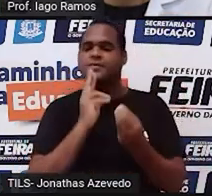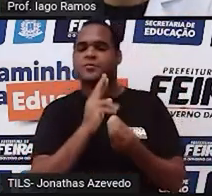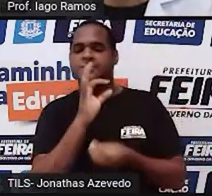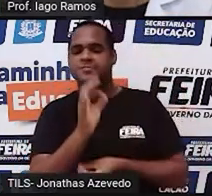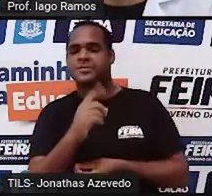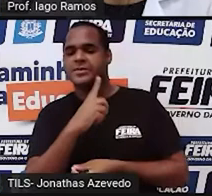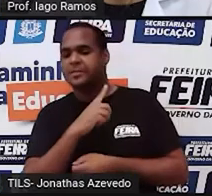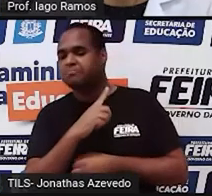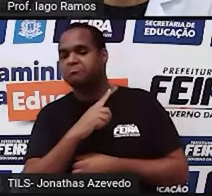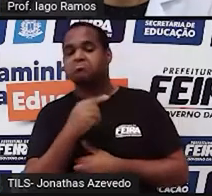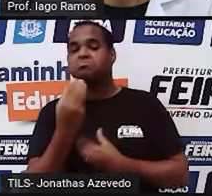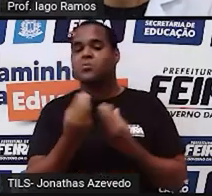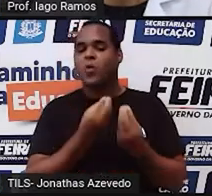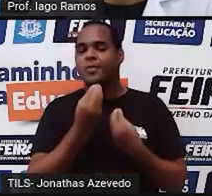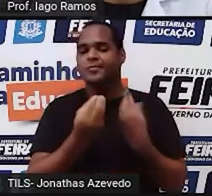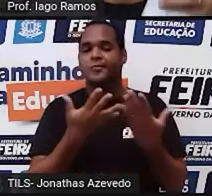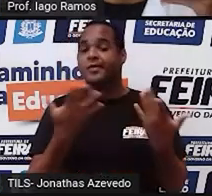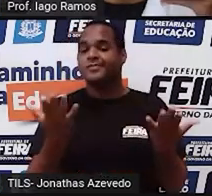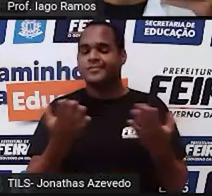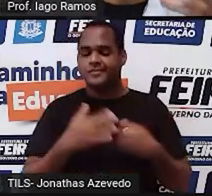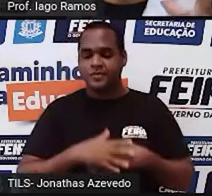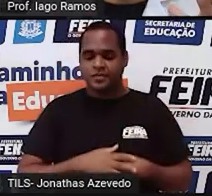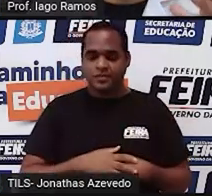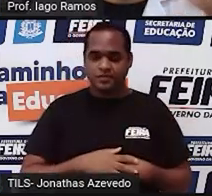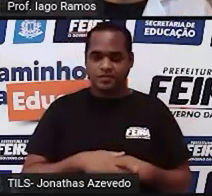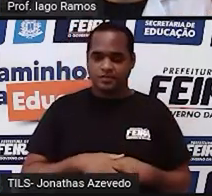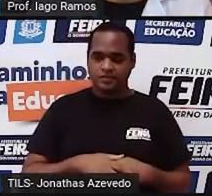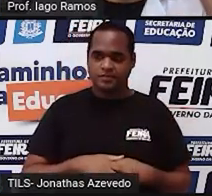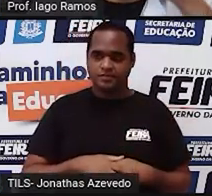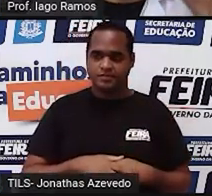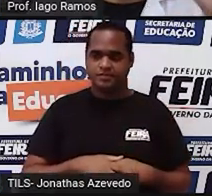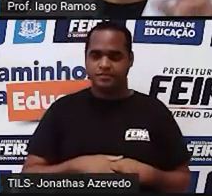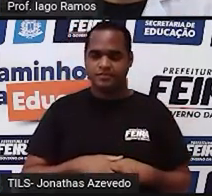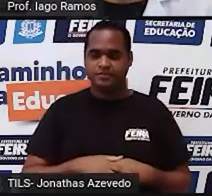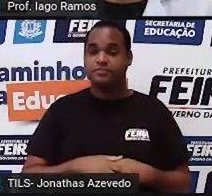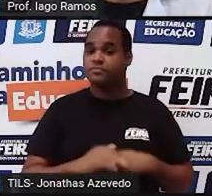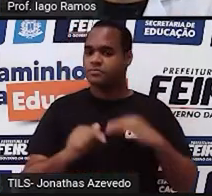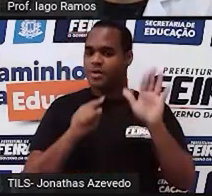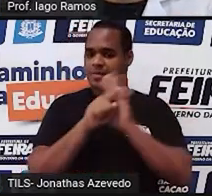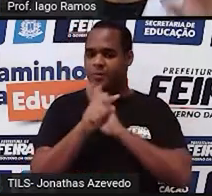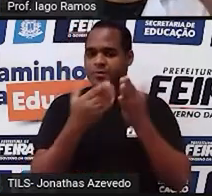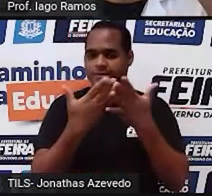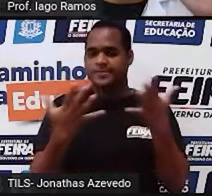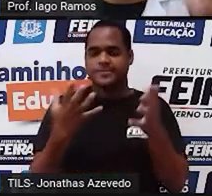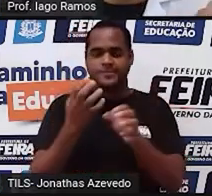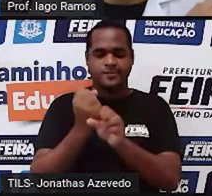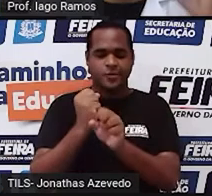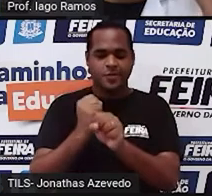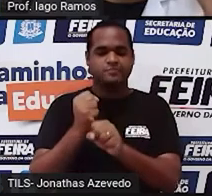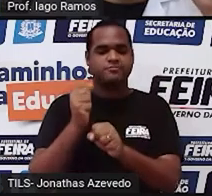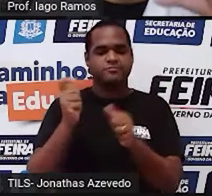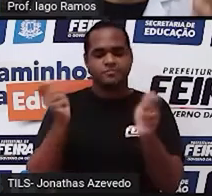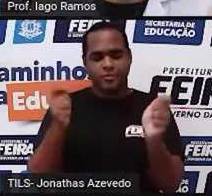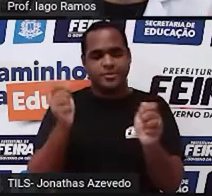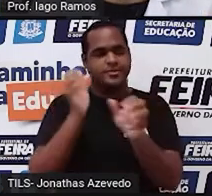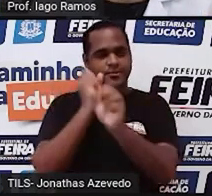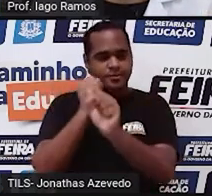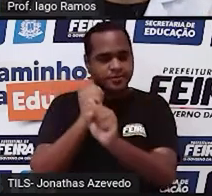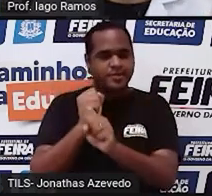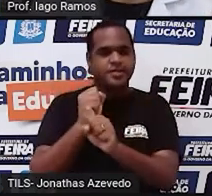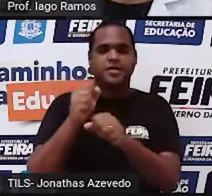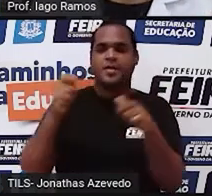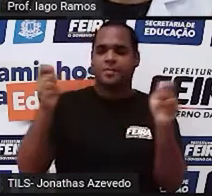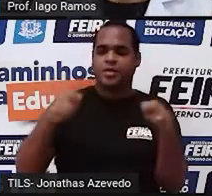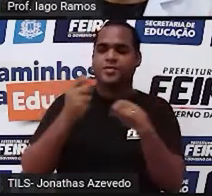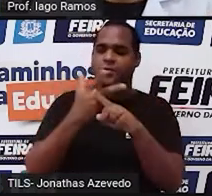dessa perguntinha bom eu vou jogar pergunta o tempo vai contando ali eu vou ler e você vai